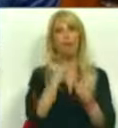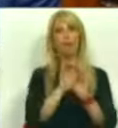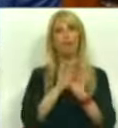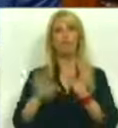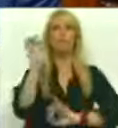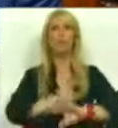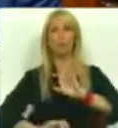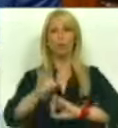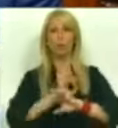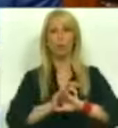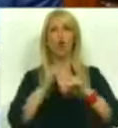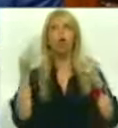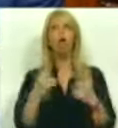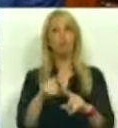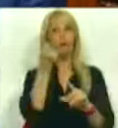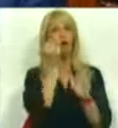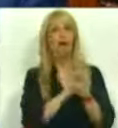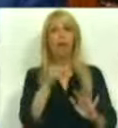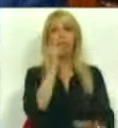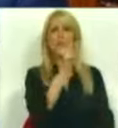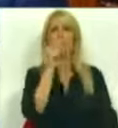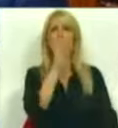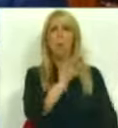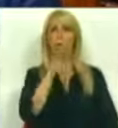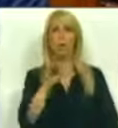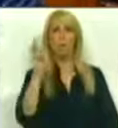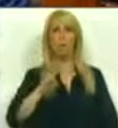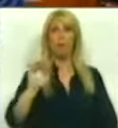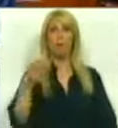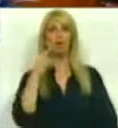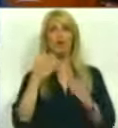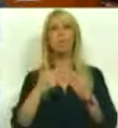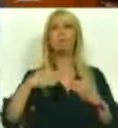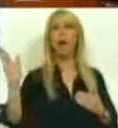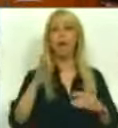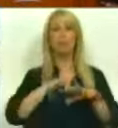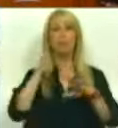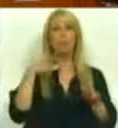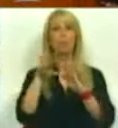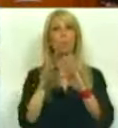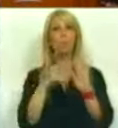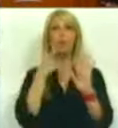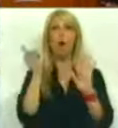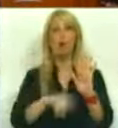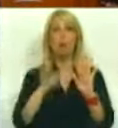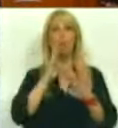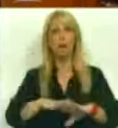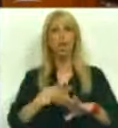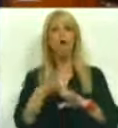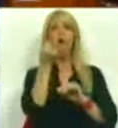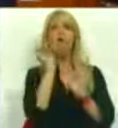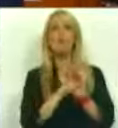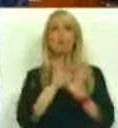Terá um fundo de mais de 344 milhões de euros, oriundos da reprogramação e maximização do Fundo